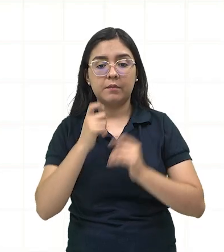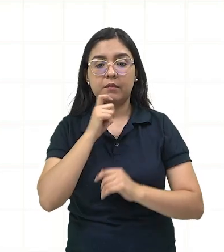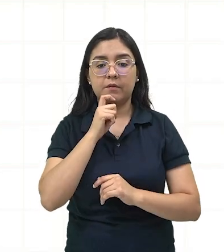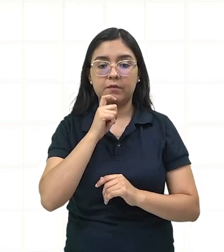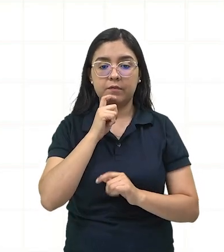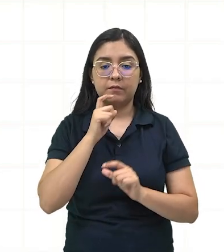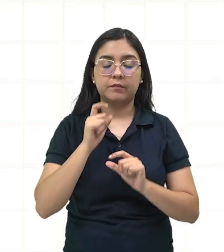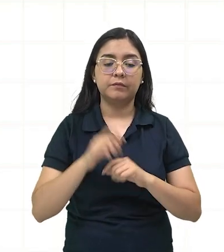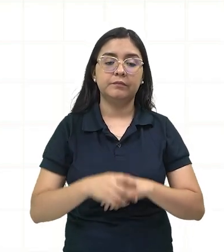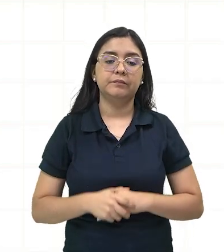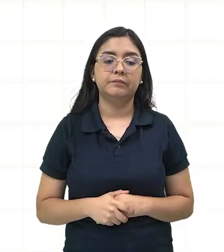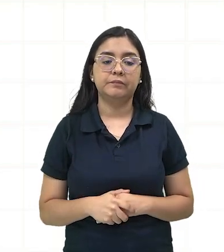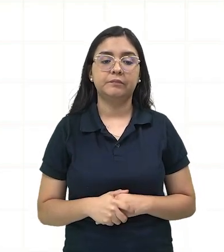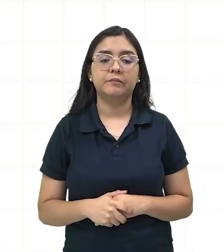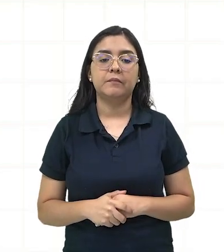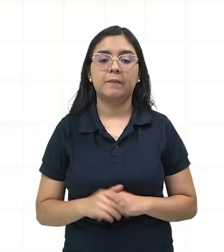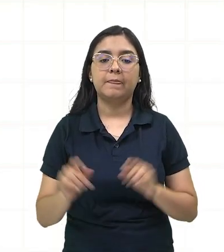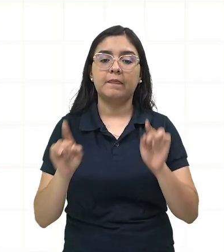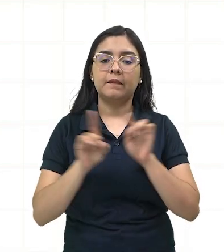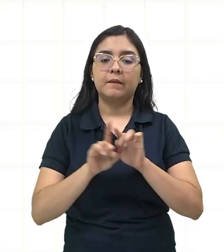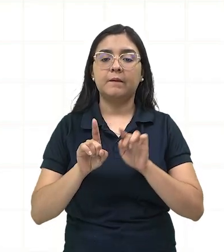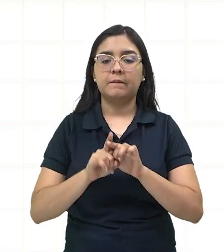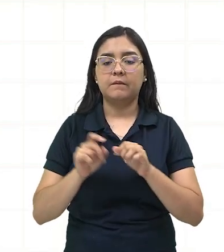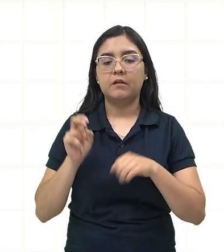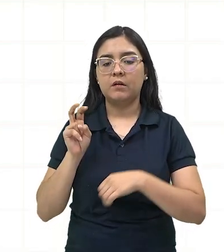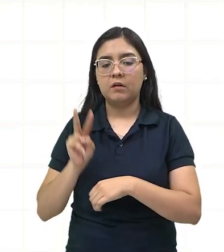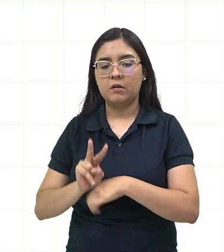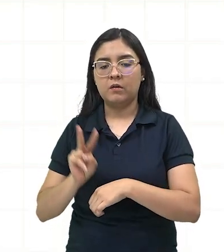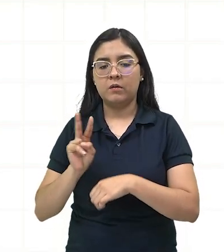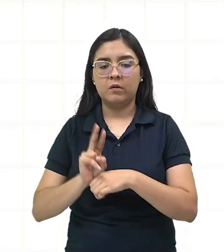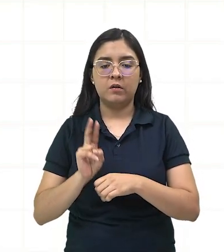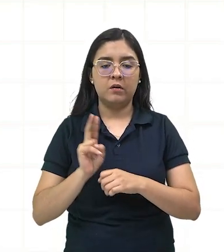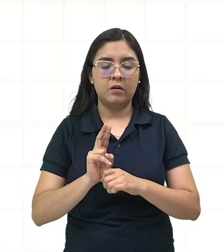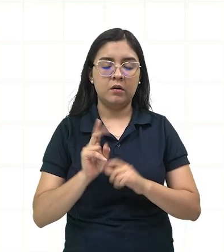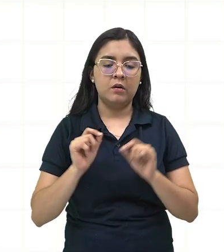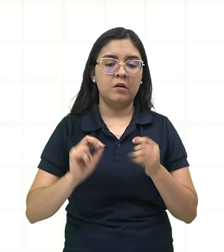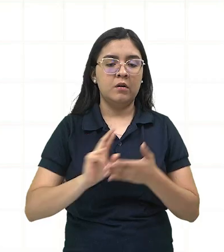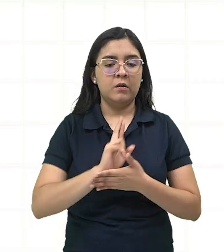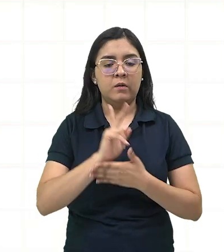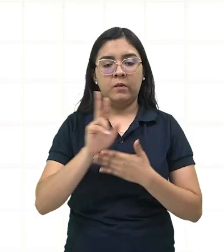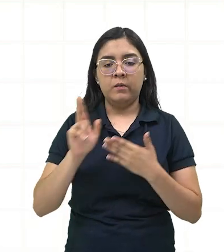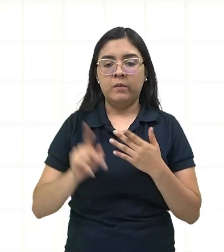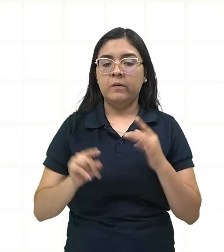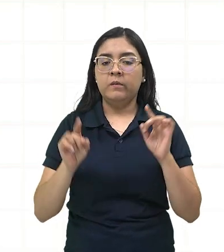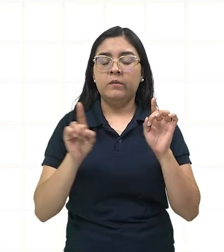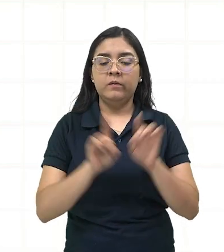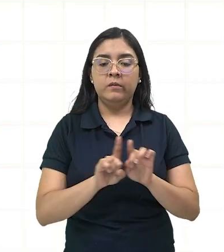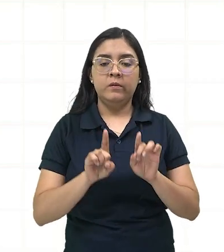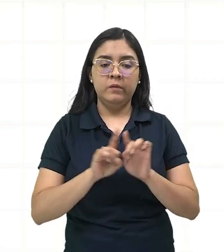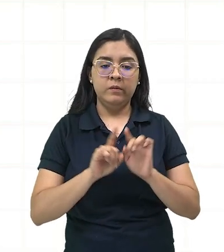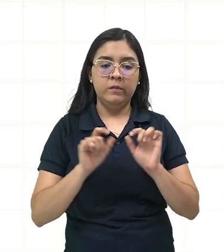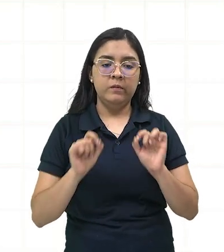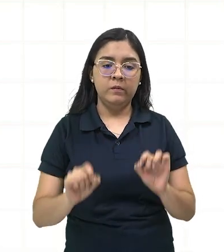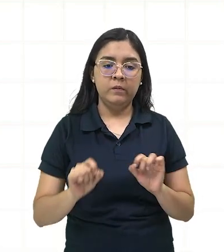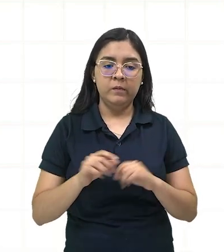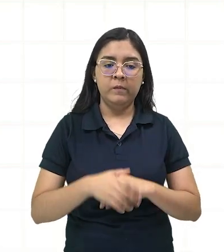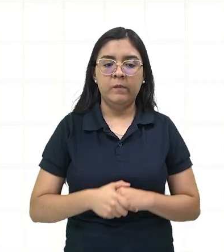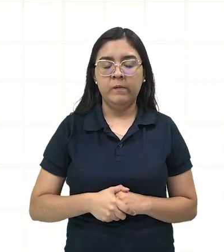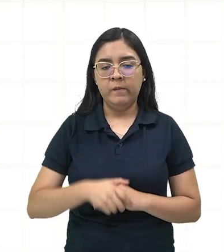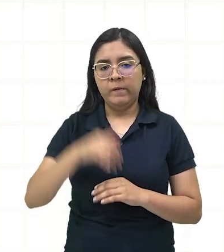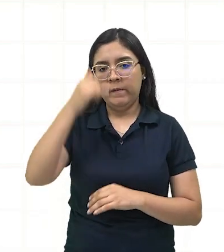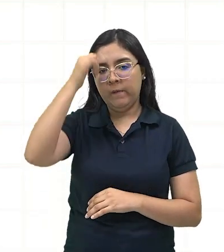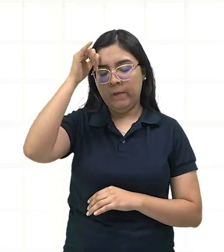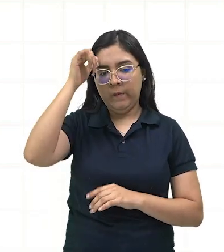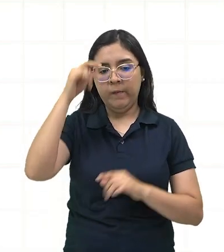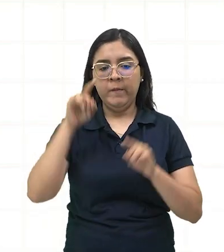larga escala. Vão cultivar trigo, cevada, milho e cânula, criando também gado leiteiro e bovino. E